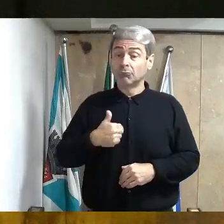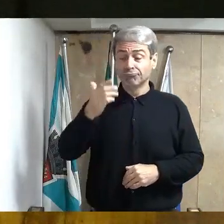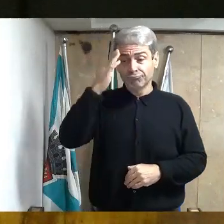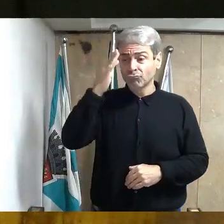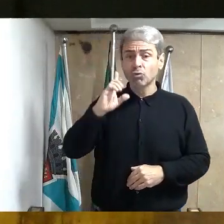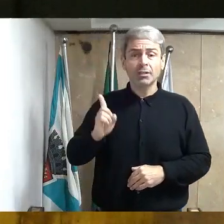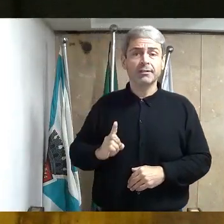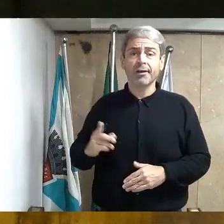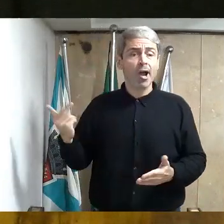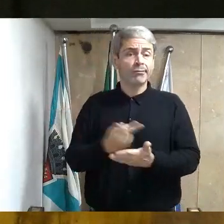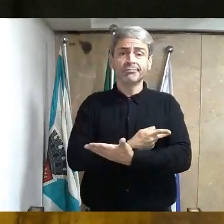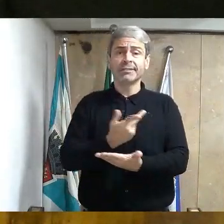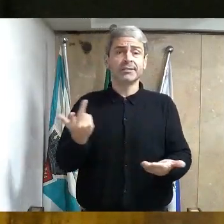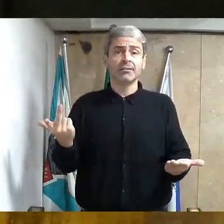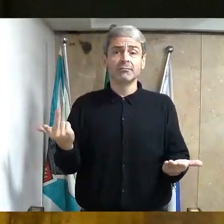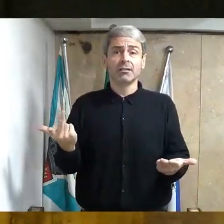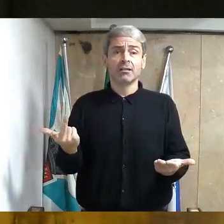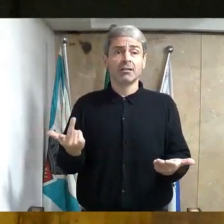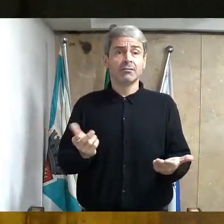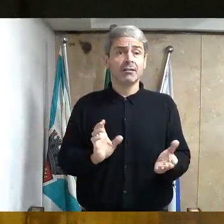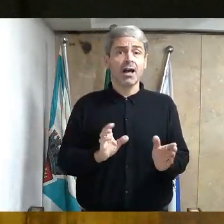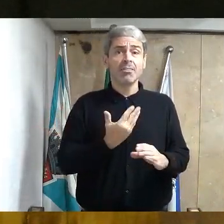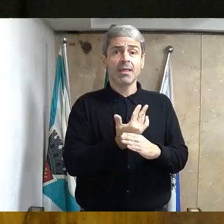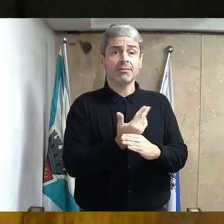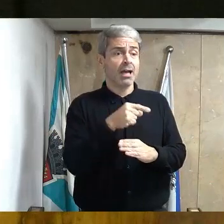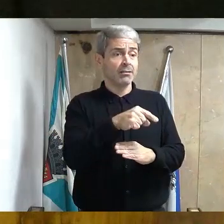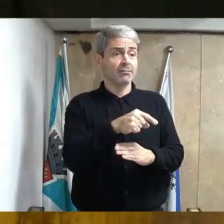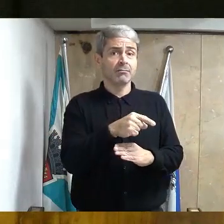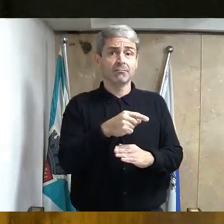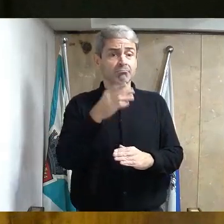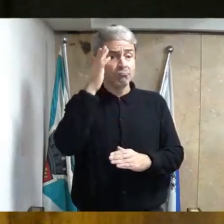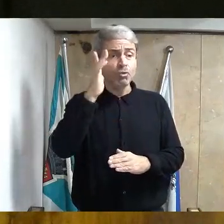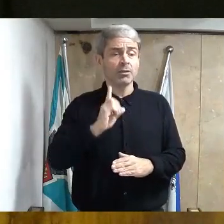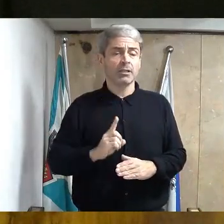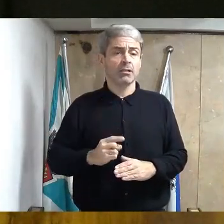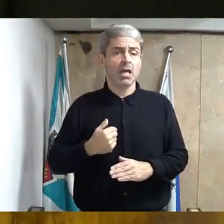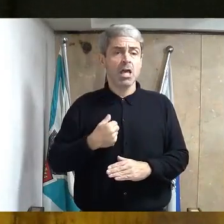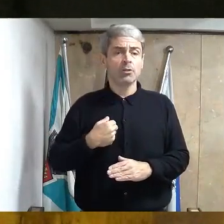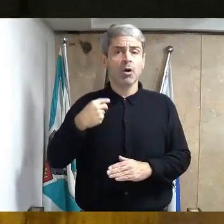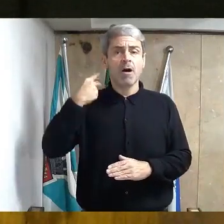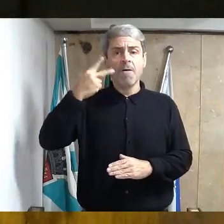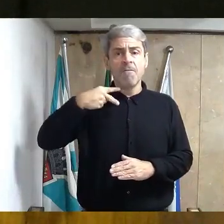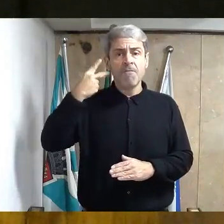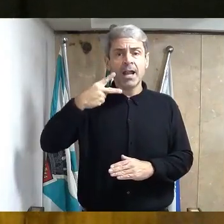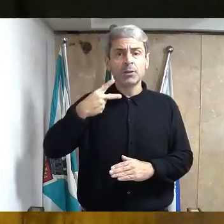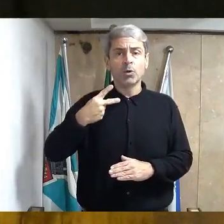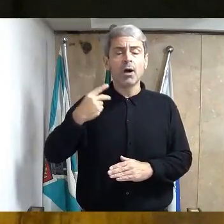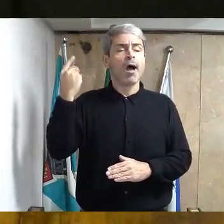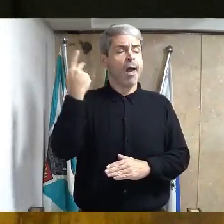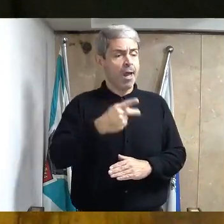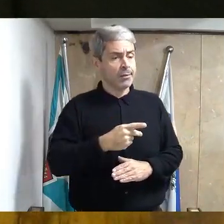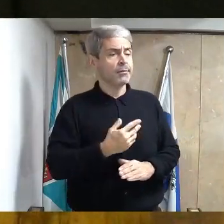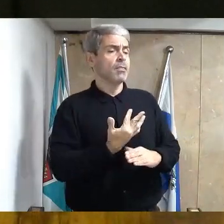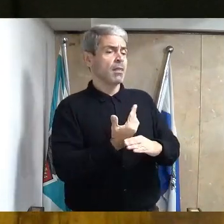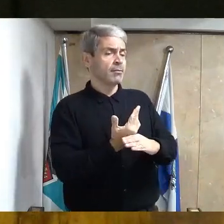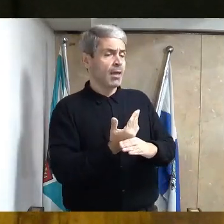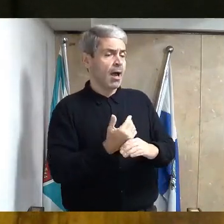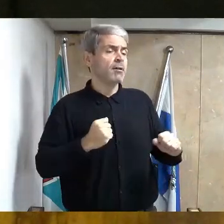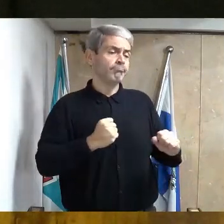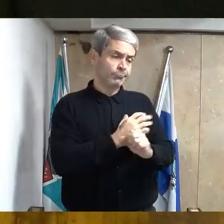eu não estou entendendo o que está acontecendo nessa cidade. Nós somos vereador da cidade de Duque de Caxias,